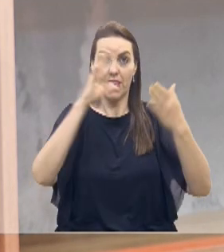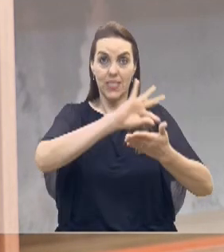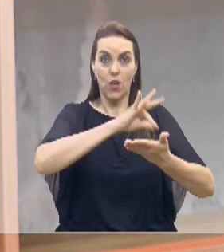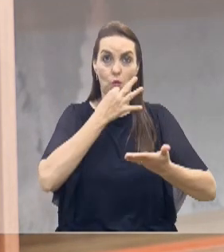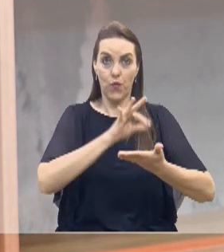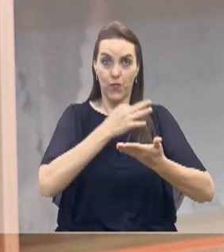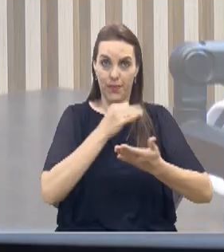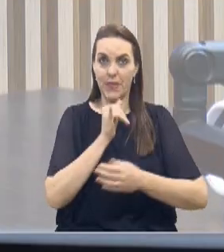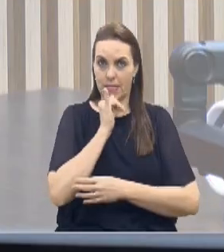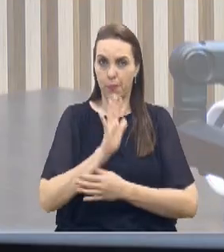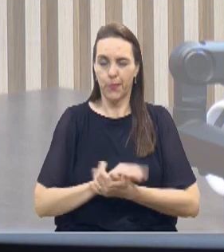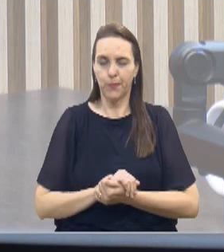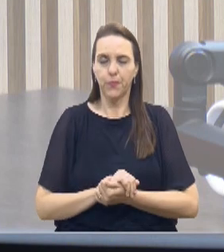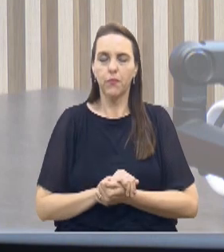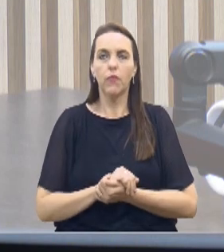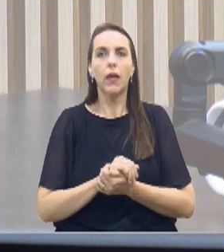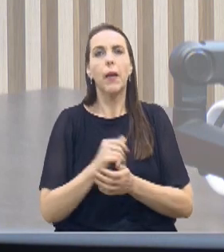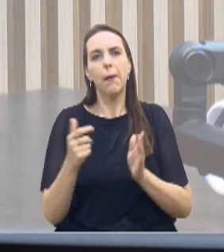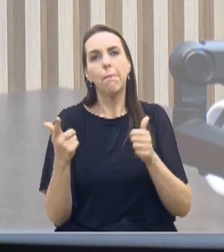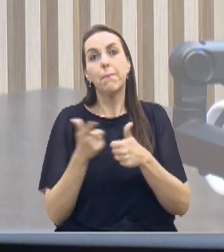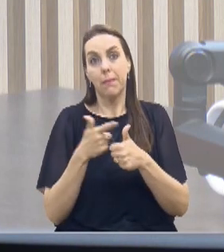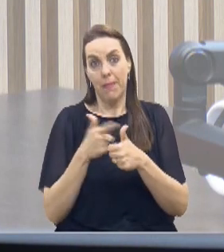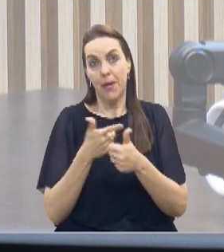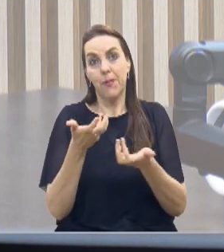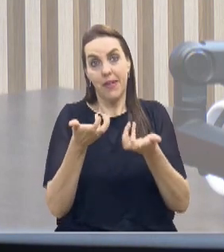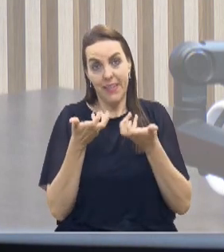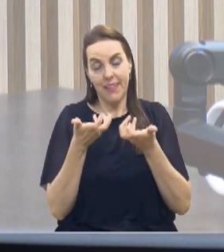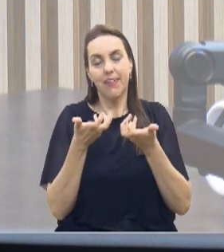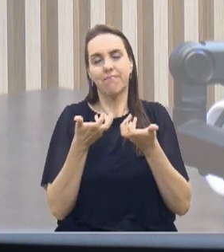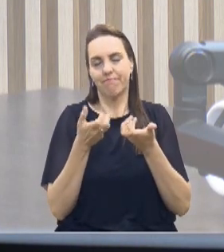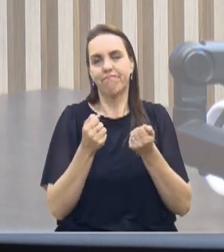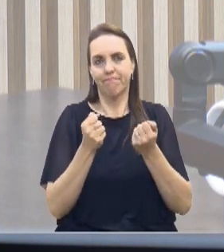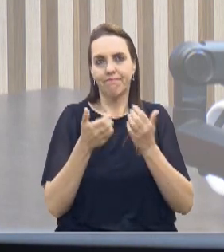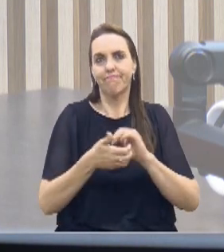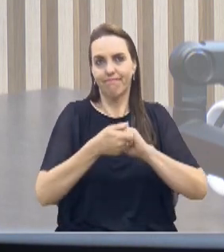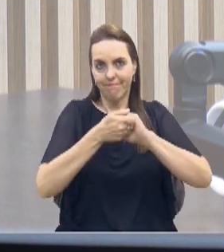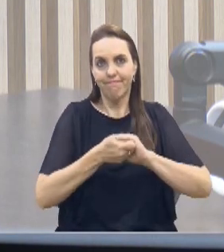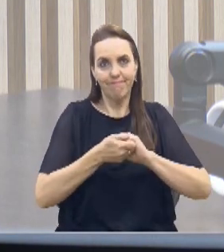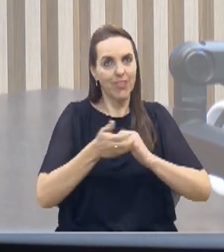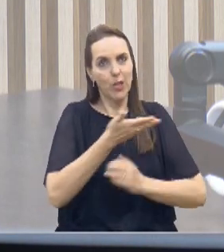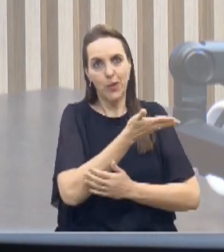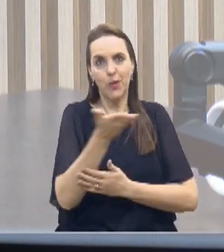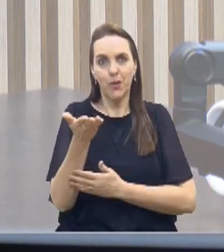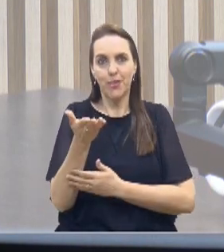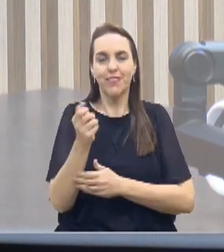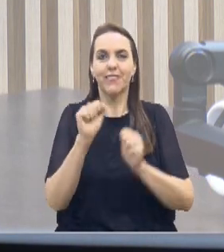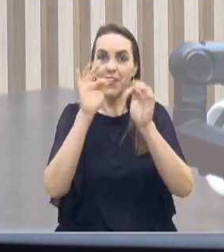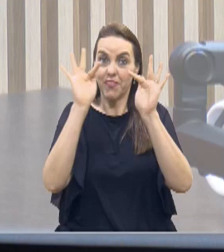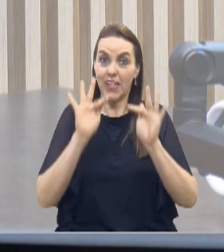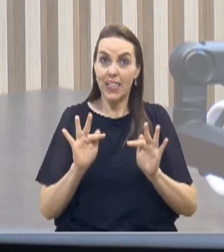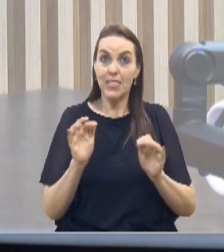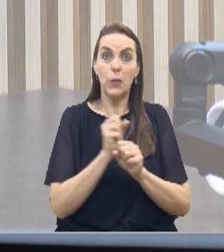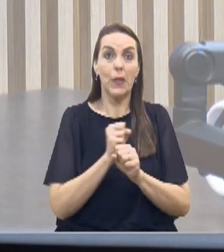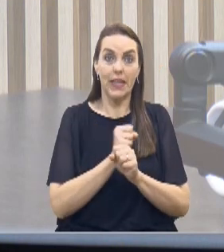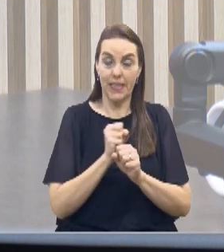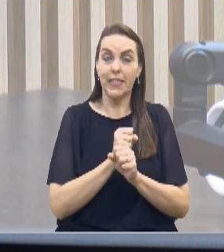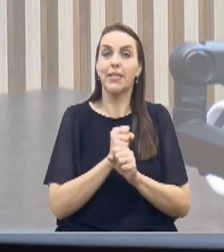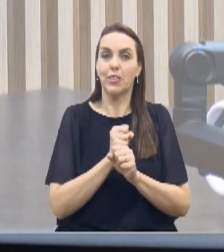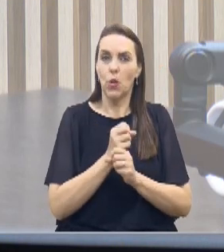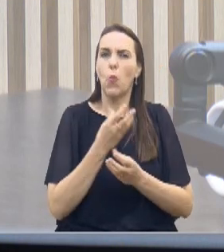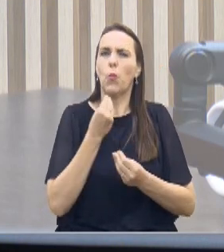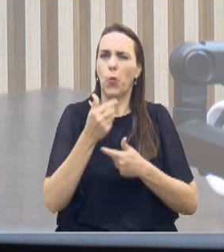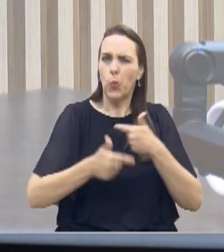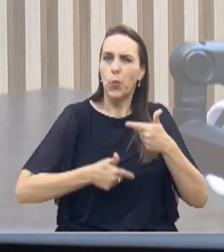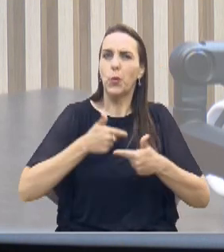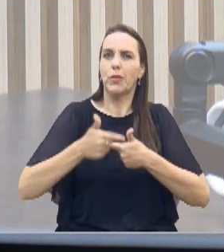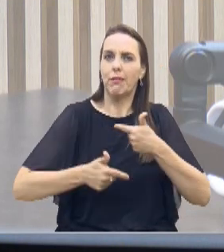Bom, eu primeiro queria, né, felicitar a todos, assim, dizer que nós estamos aqui muito contentes com esse ano, que foi um ano de muito trabalho.